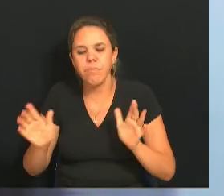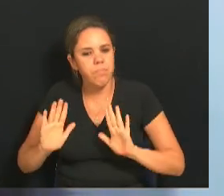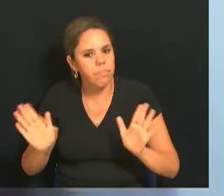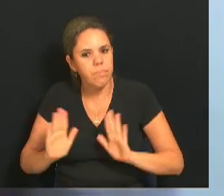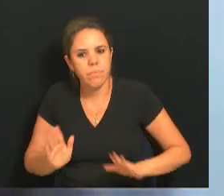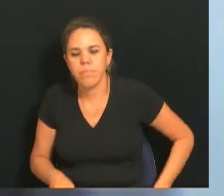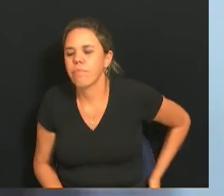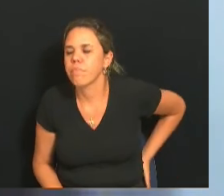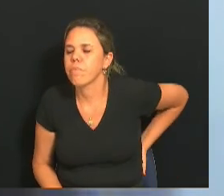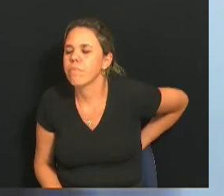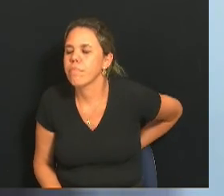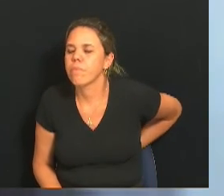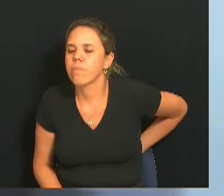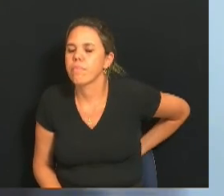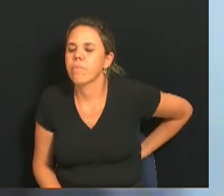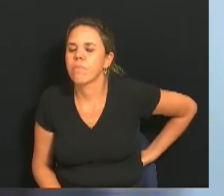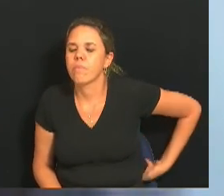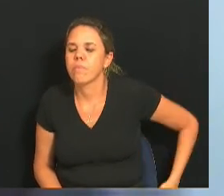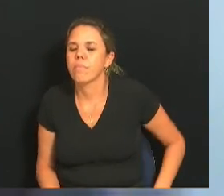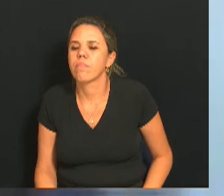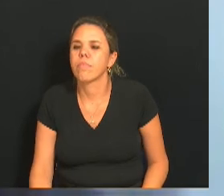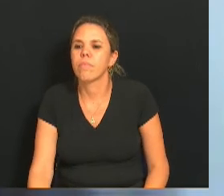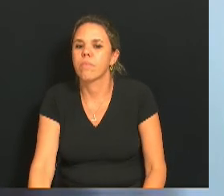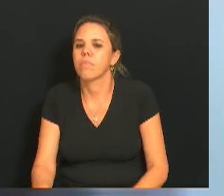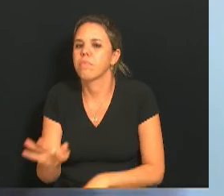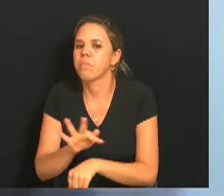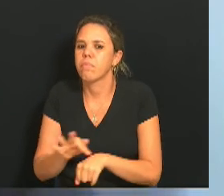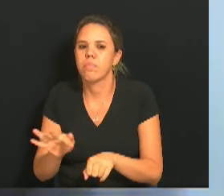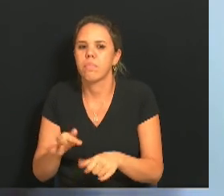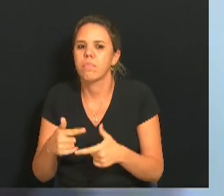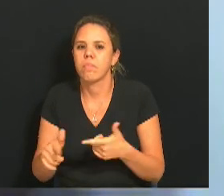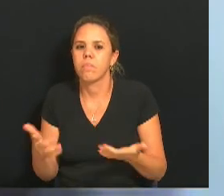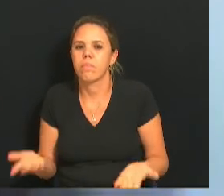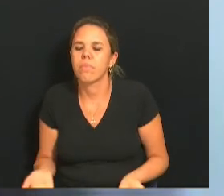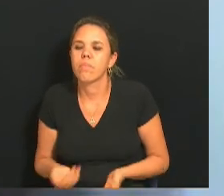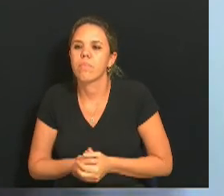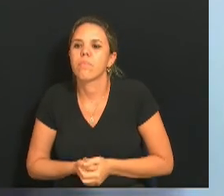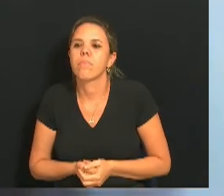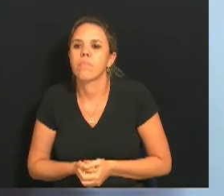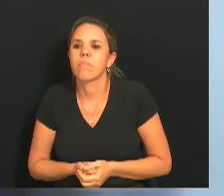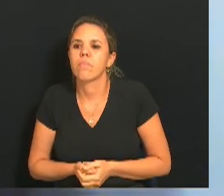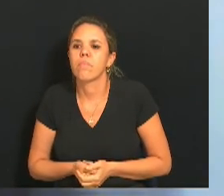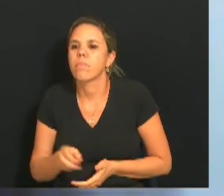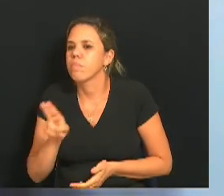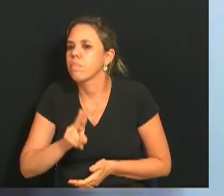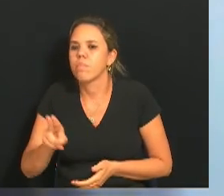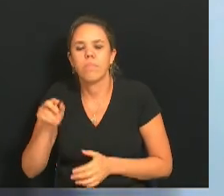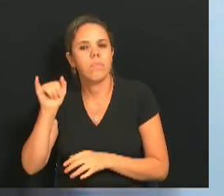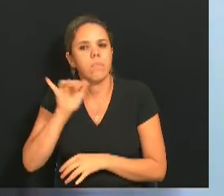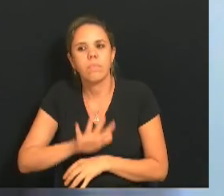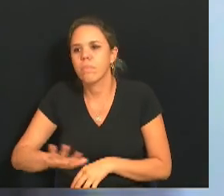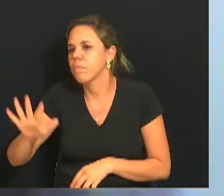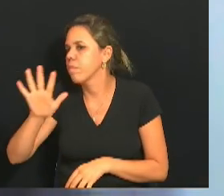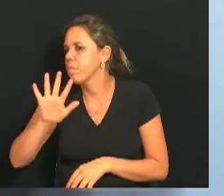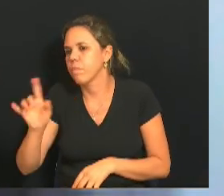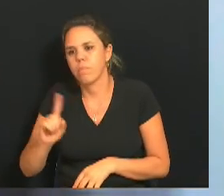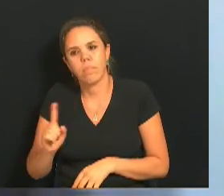vista formal, né? Inclusive, ela não utilizava de imagem para poder